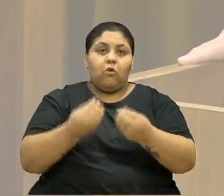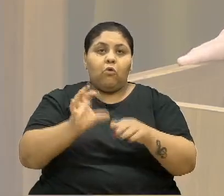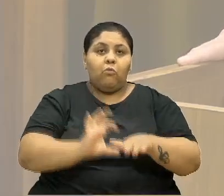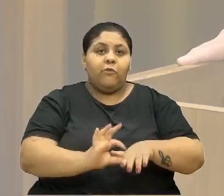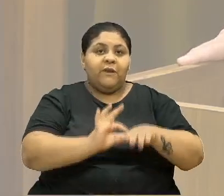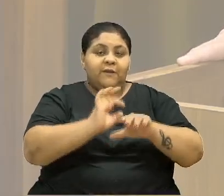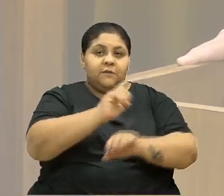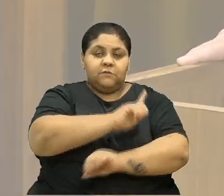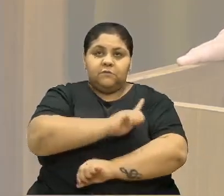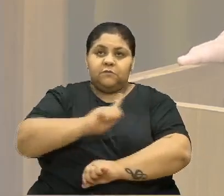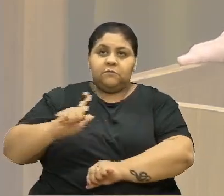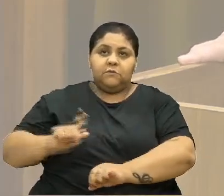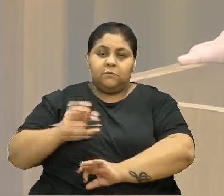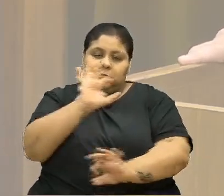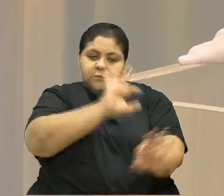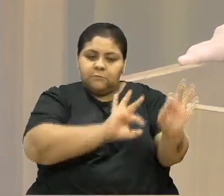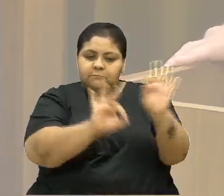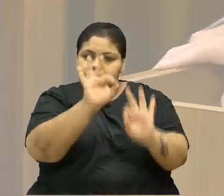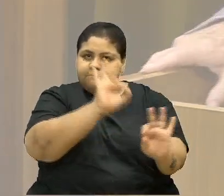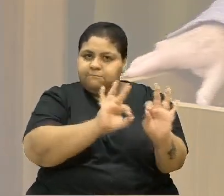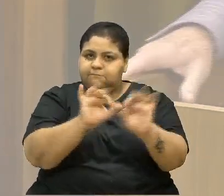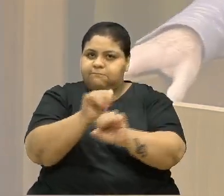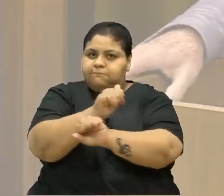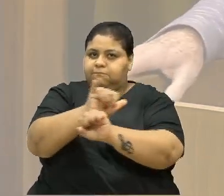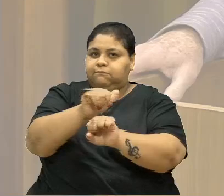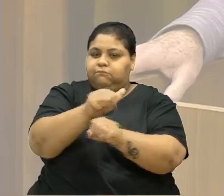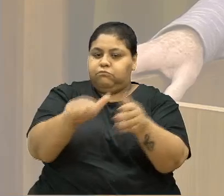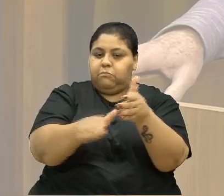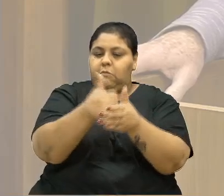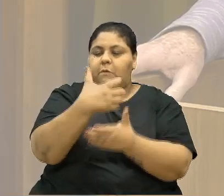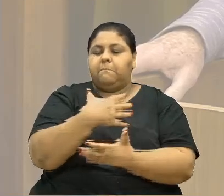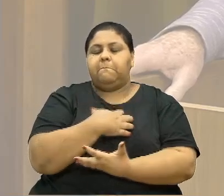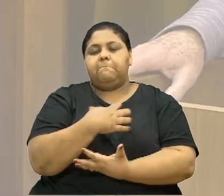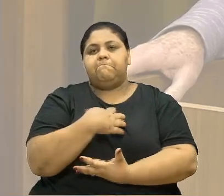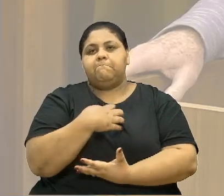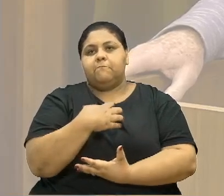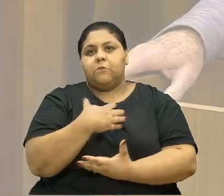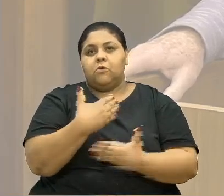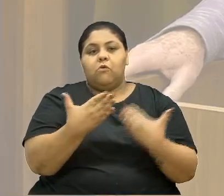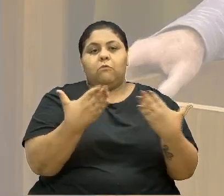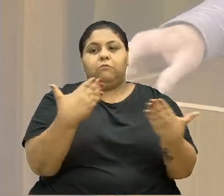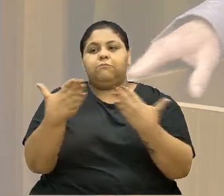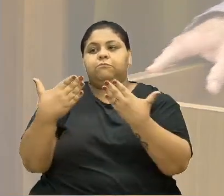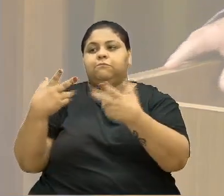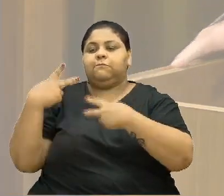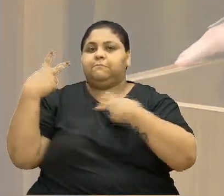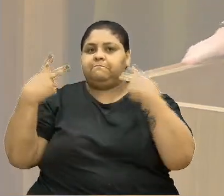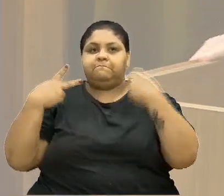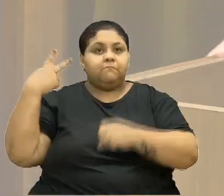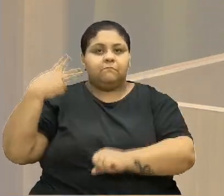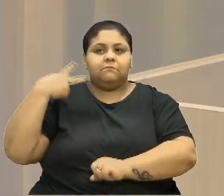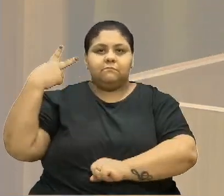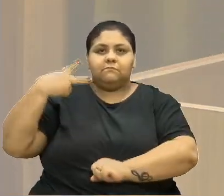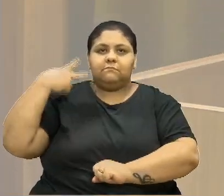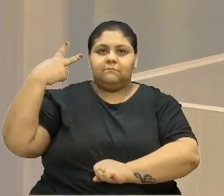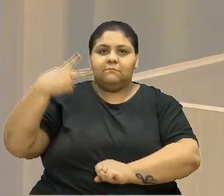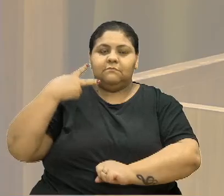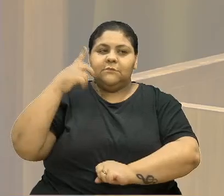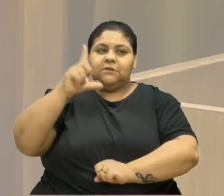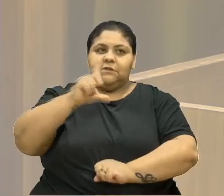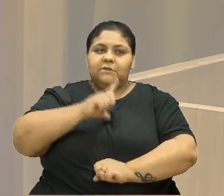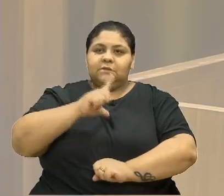governo, articular da melhor forma, conversar com os vereadores, e